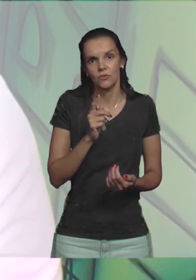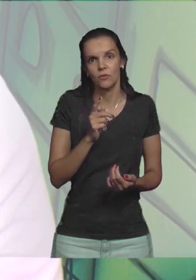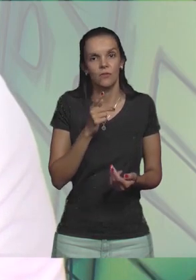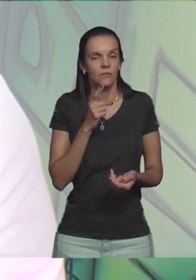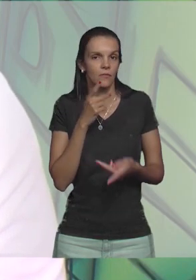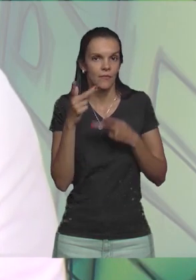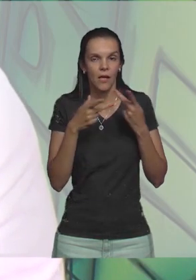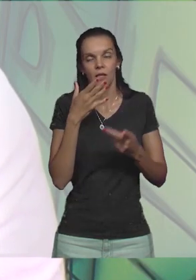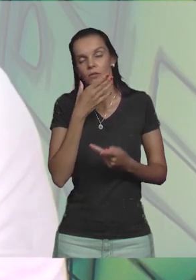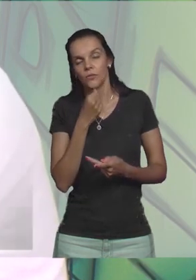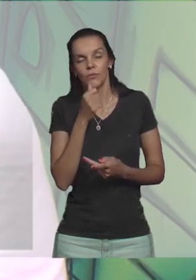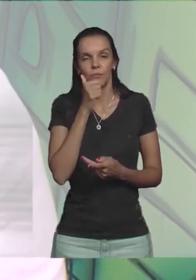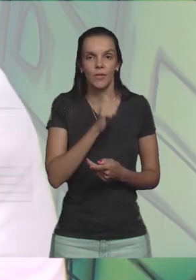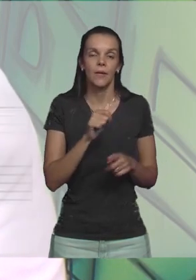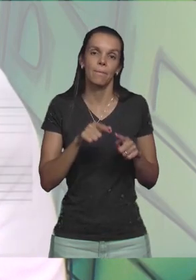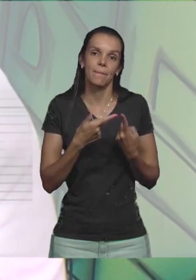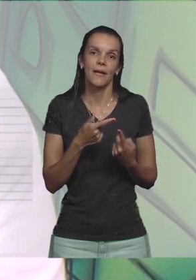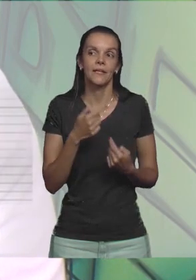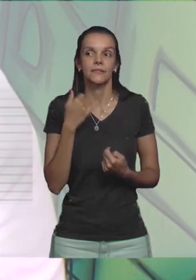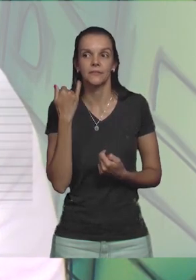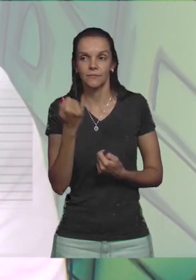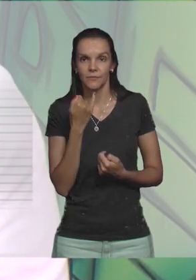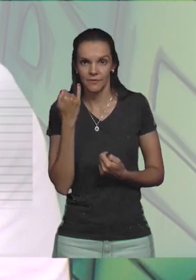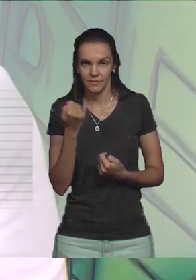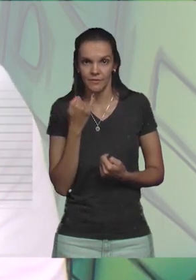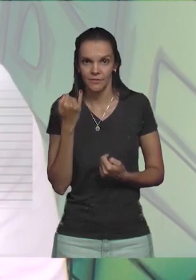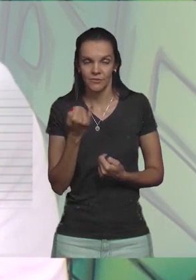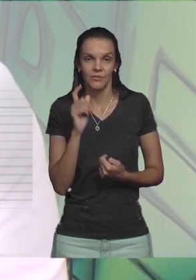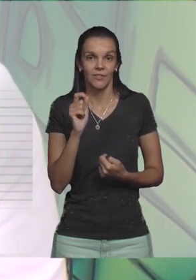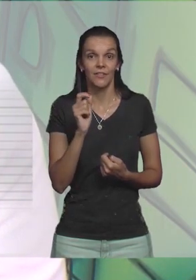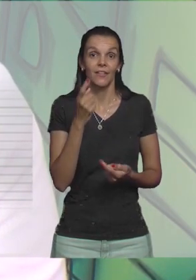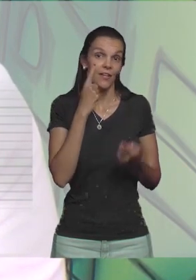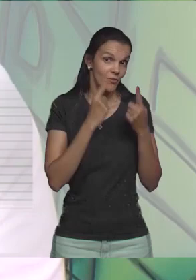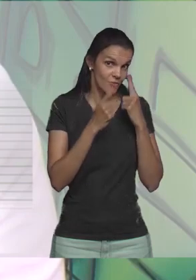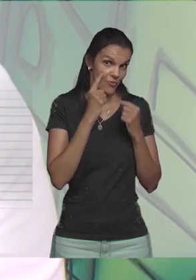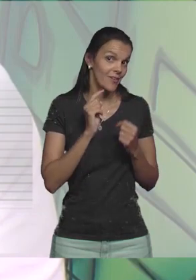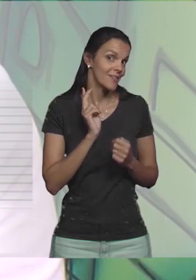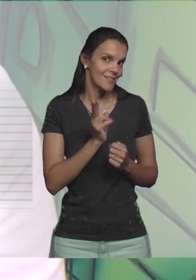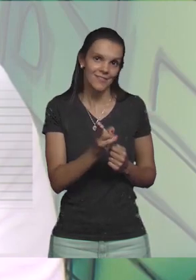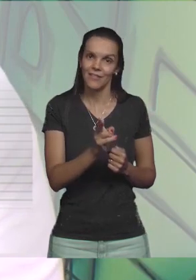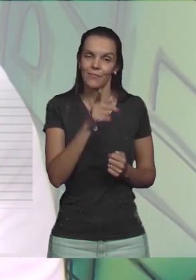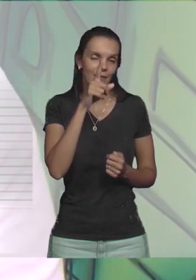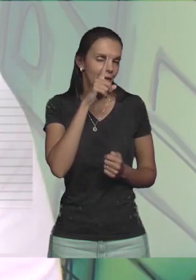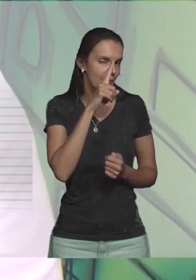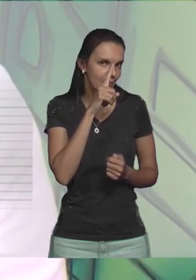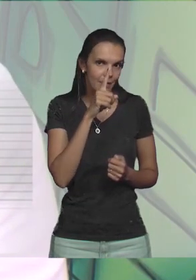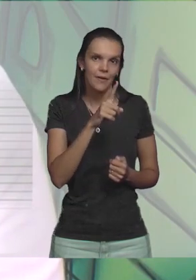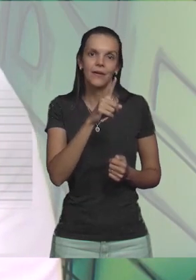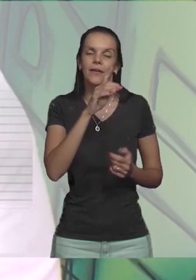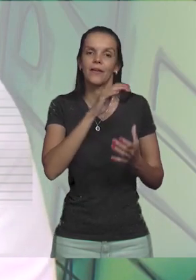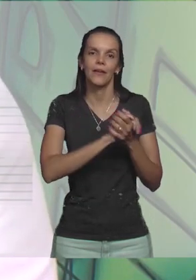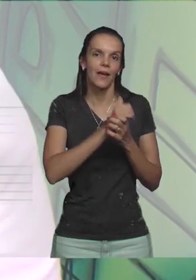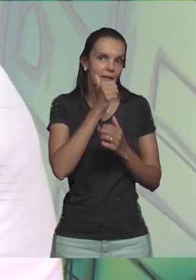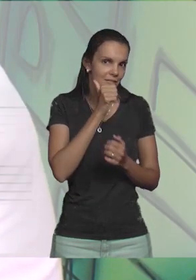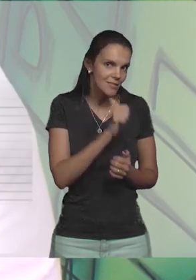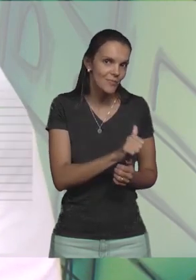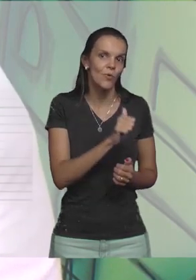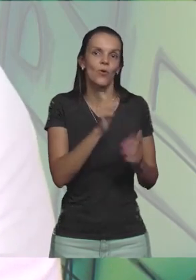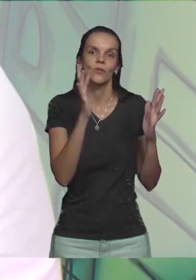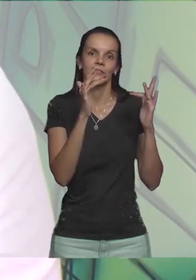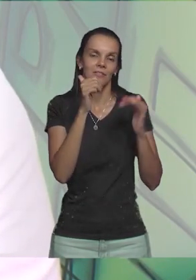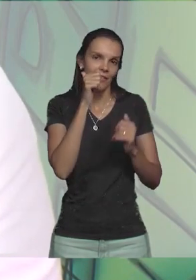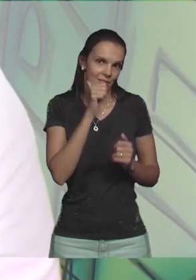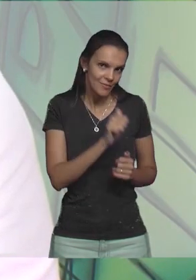neste momento, mas uma coisa importante salientar é que quem chora é a mulher negra, né? É a mãe negra, é a esposa negra,